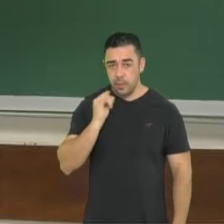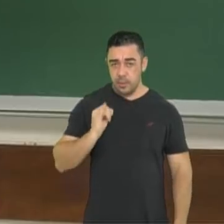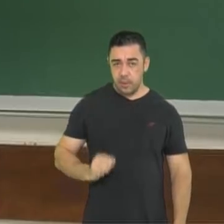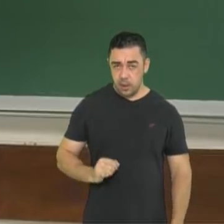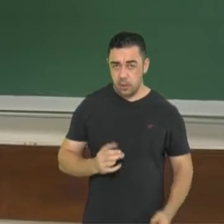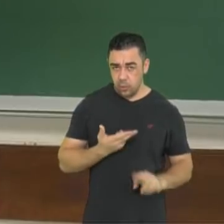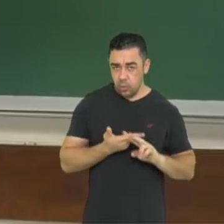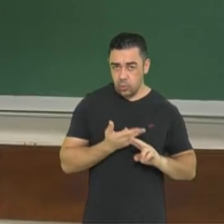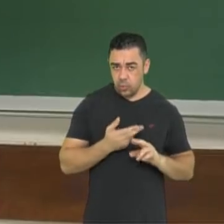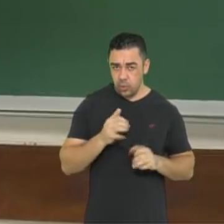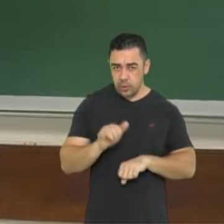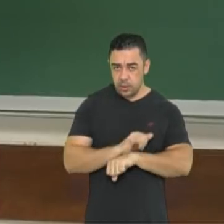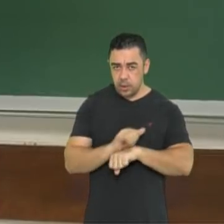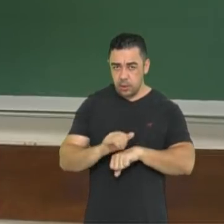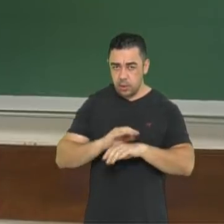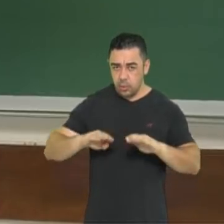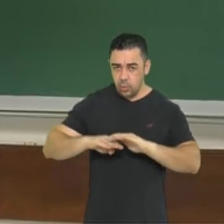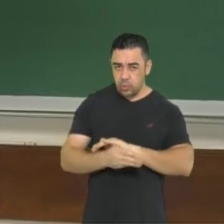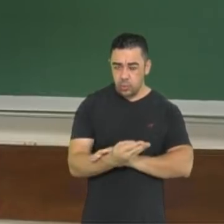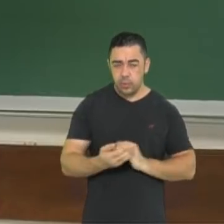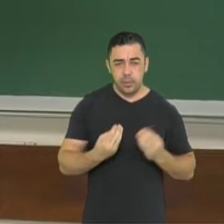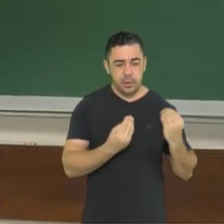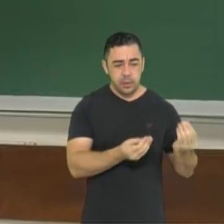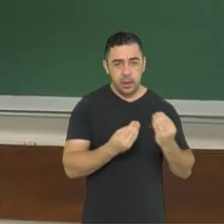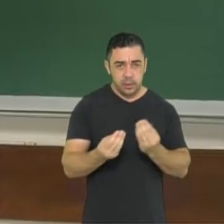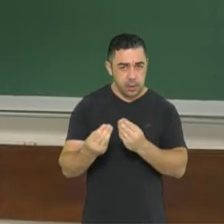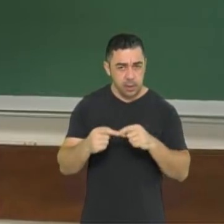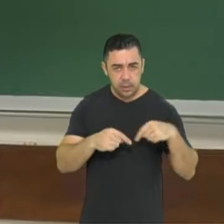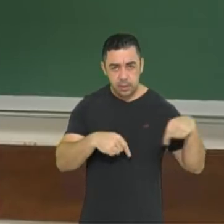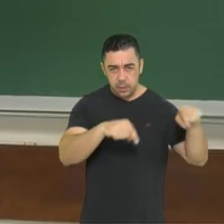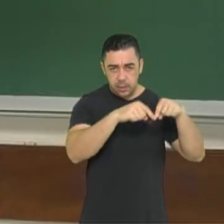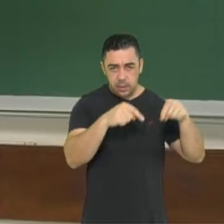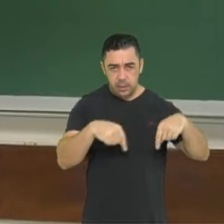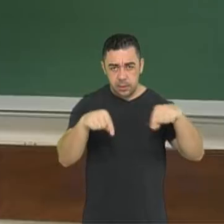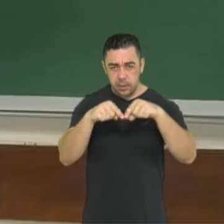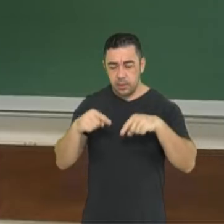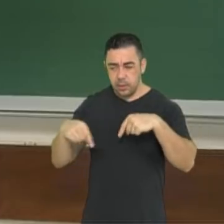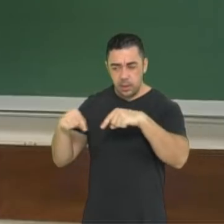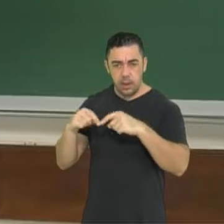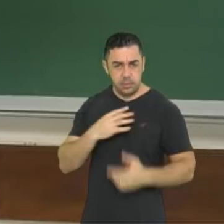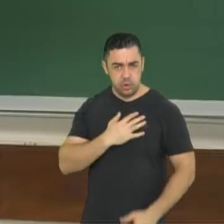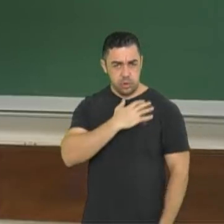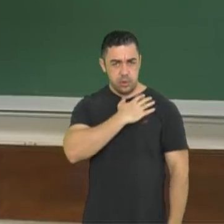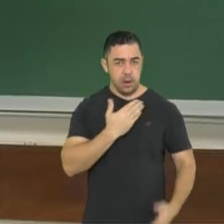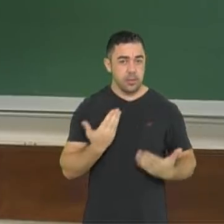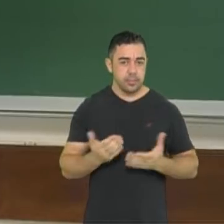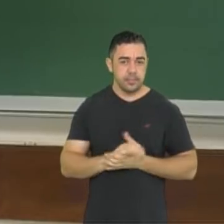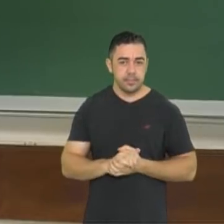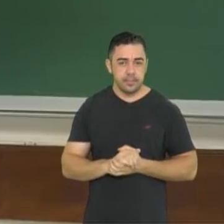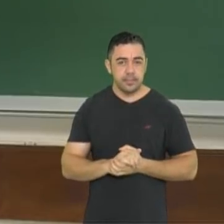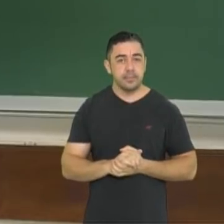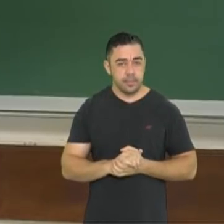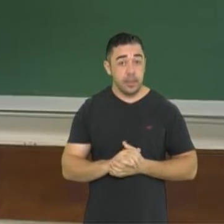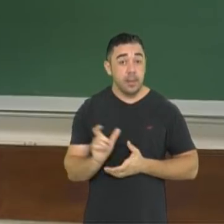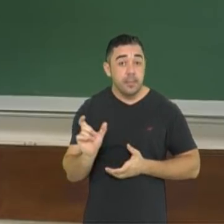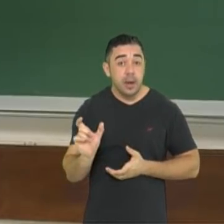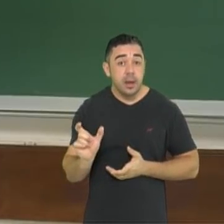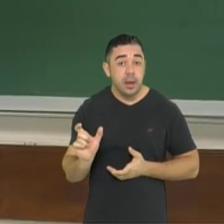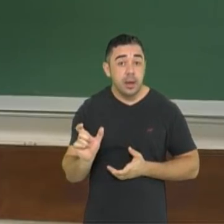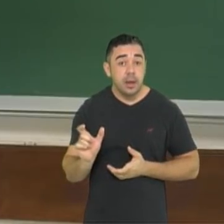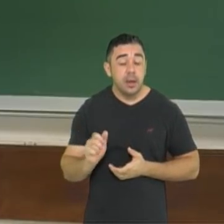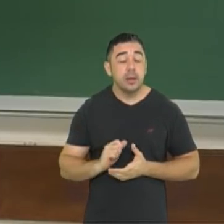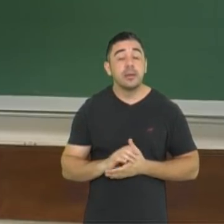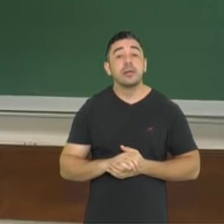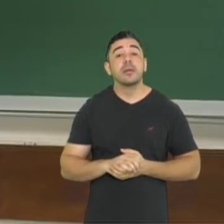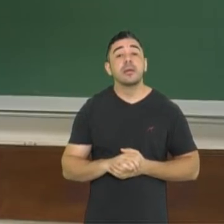utilizou de um costume germânico em doar terras para seus líderes ou militares que se destacavam? Qual? Letra A,